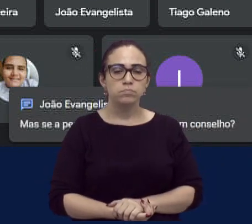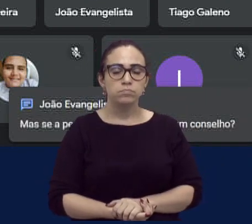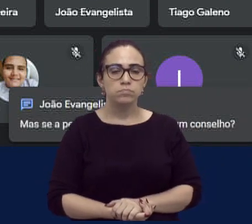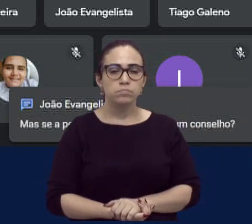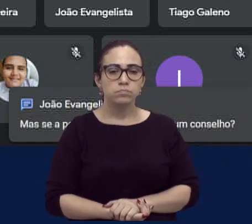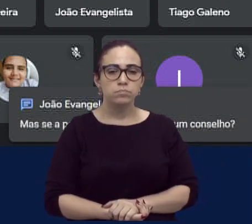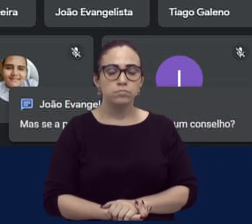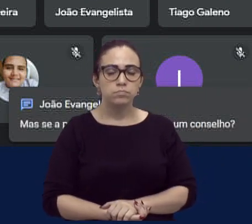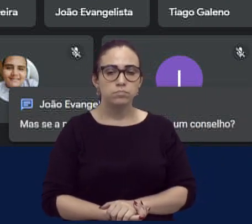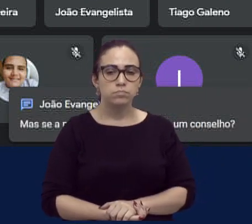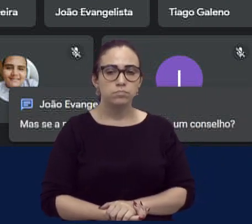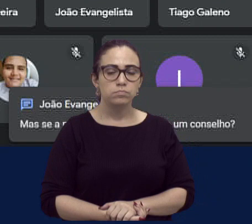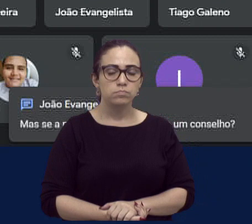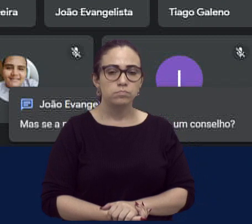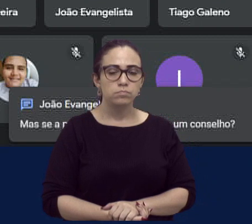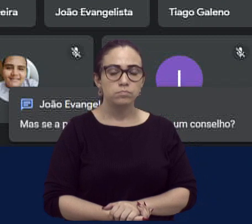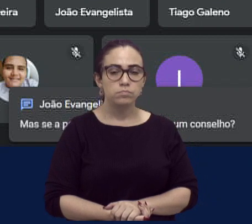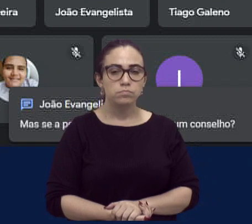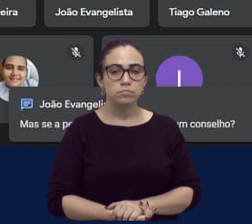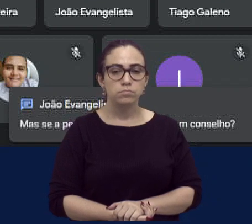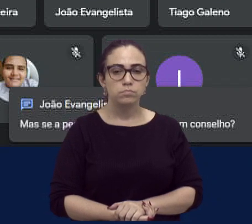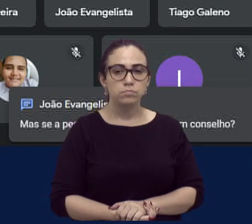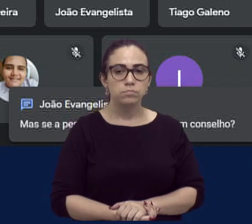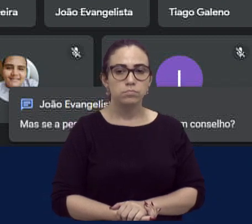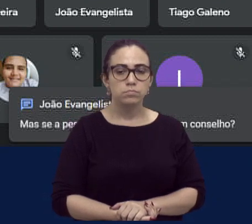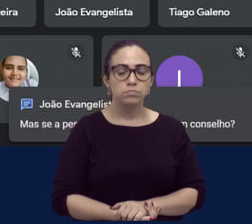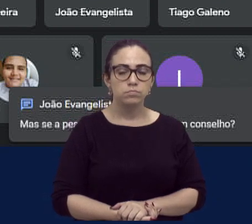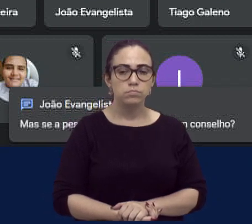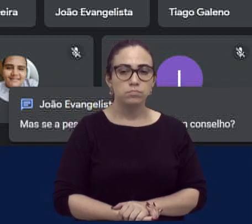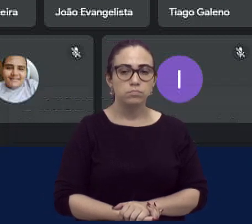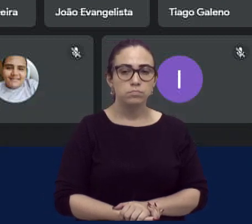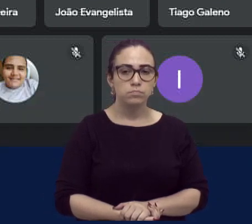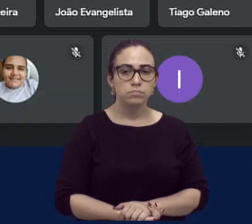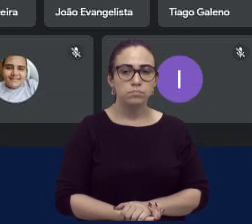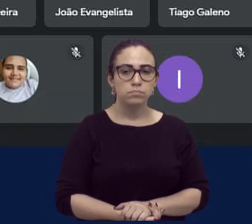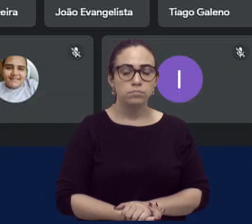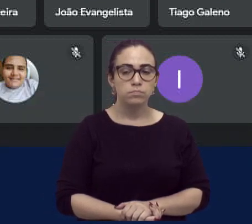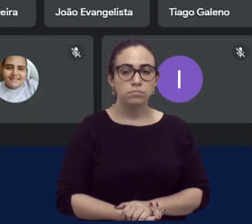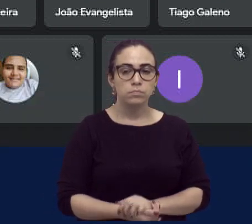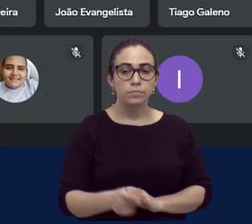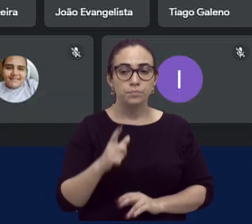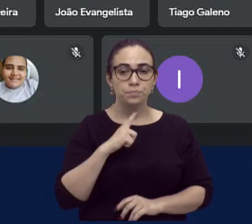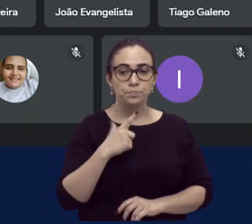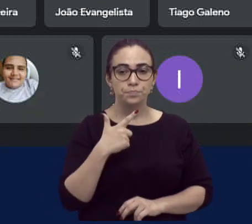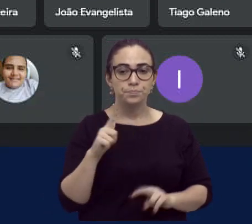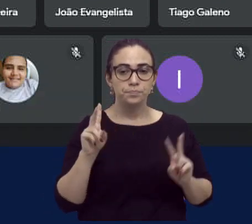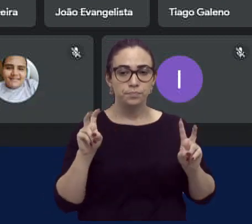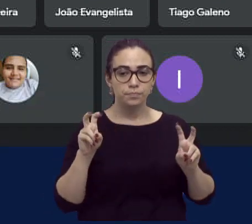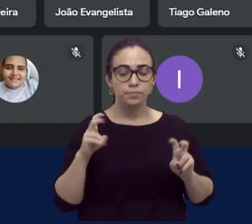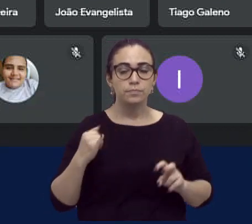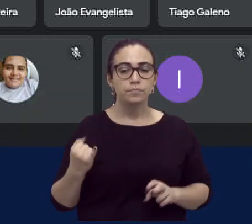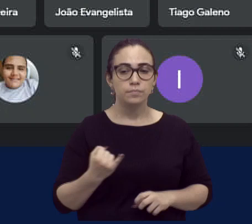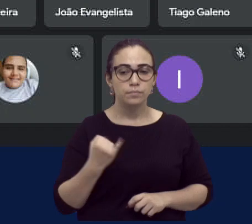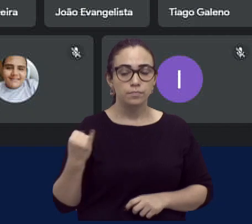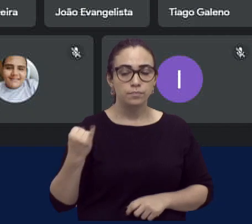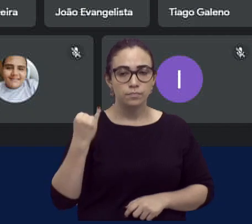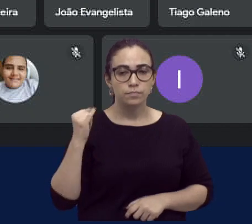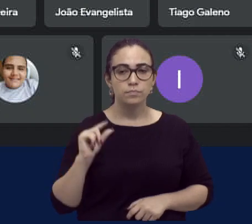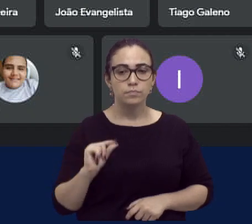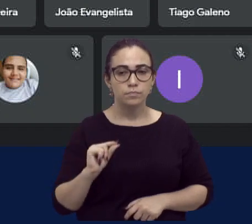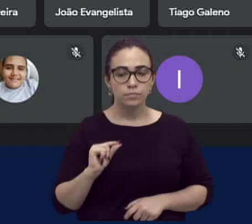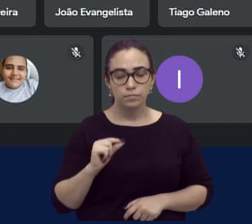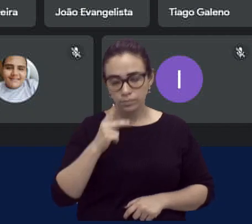outro fato que é muito comum, talvez até alguém aqui tenha vivenciado isso,